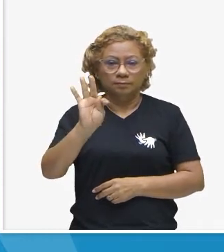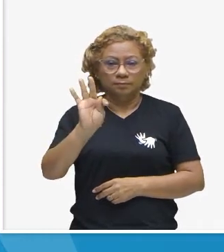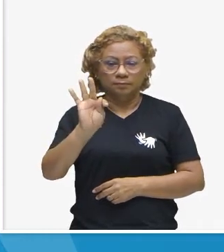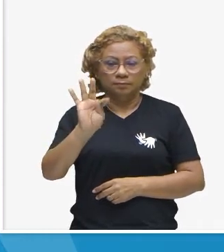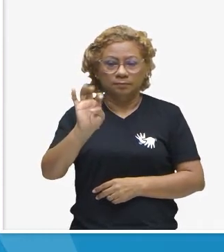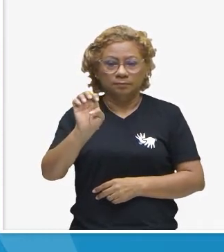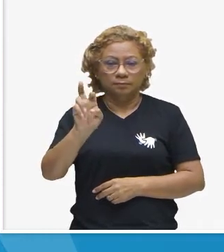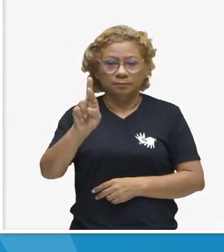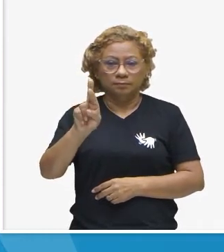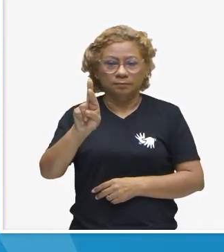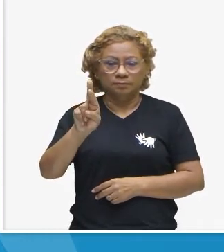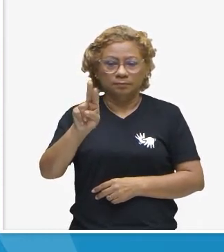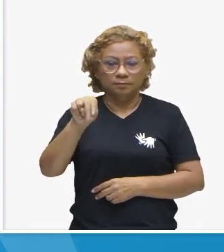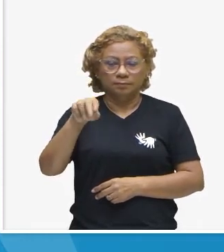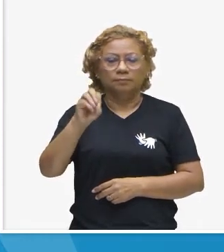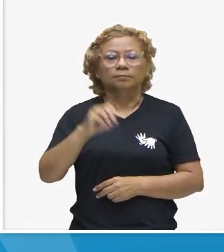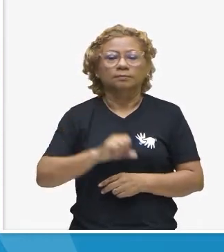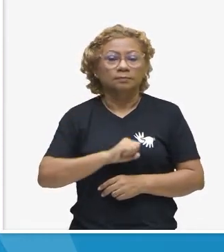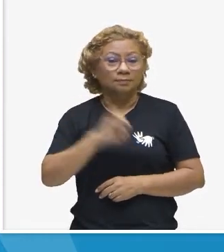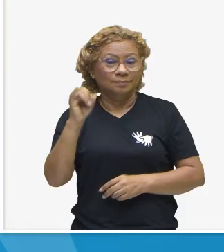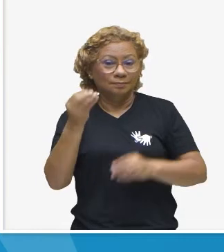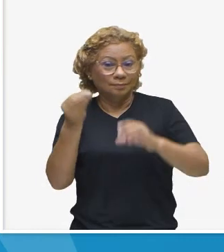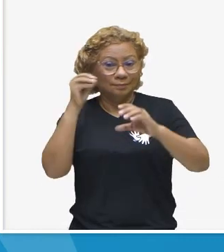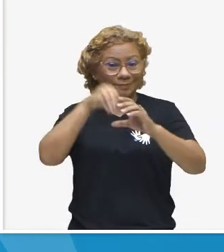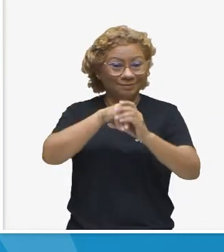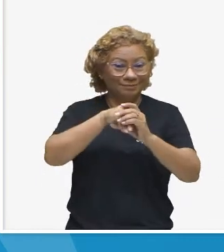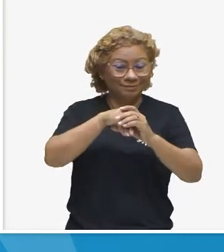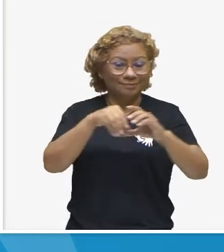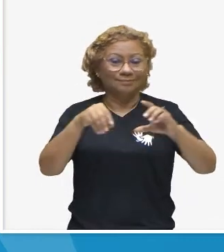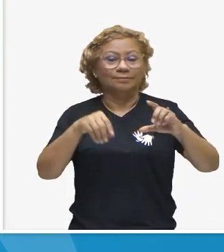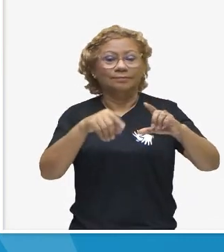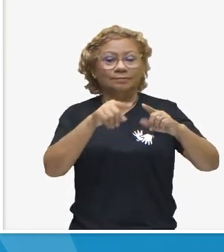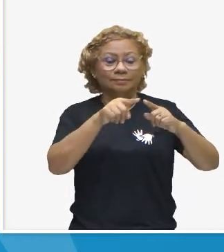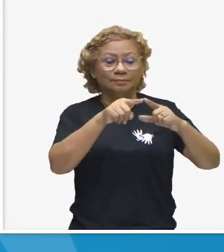Se está na parte de dentro, ele é interno.